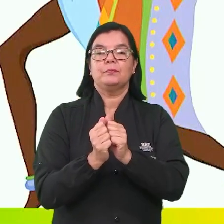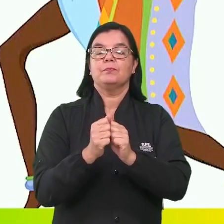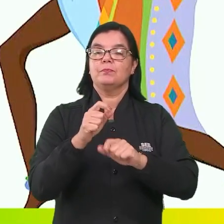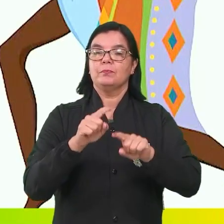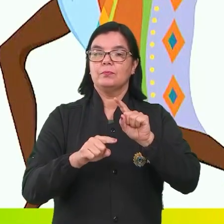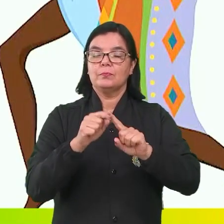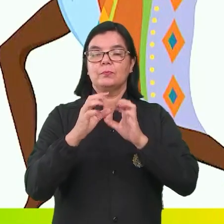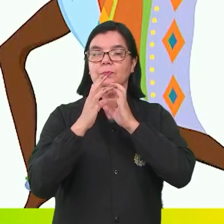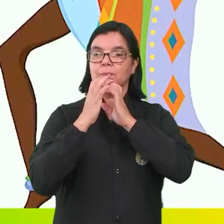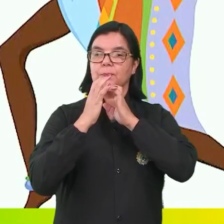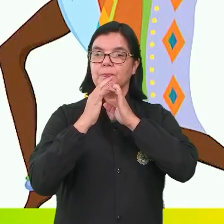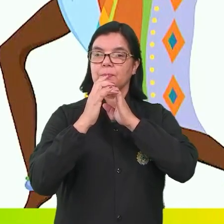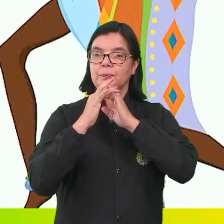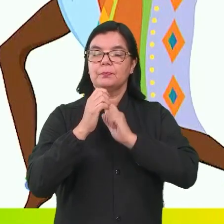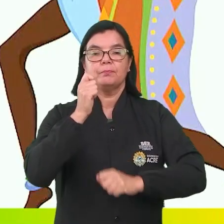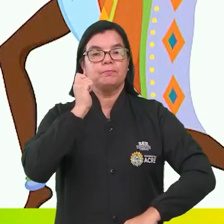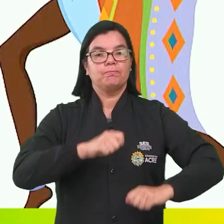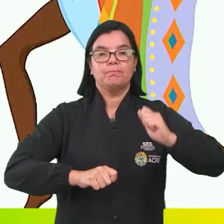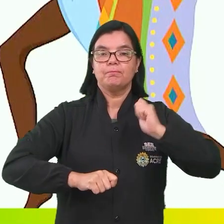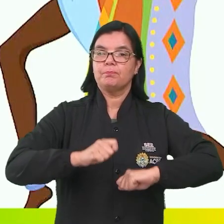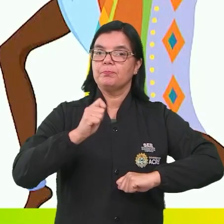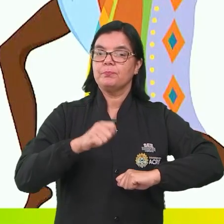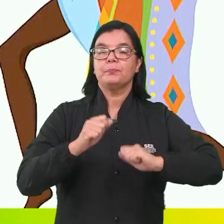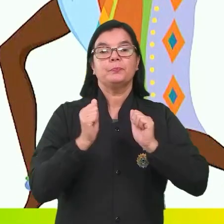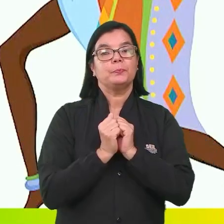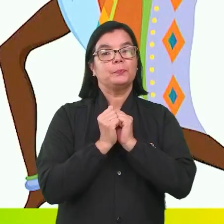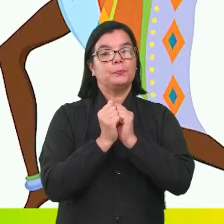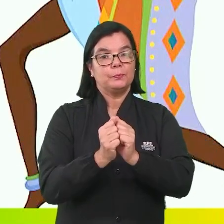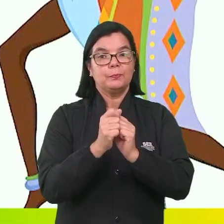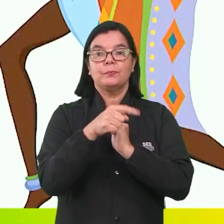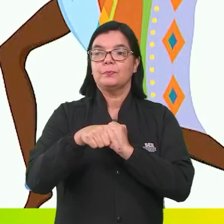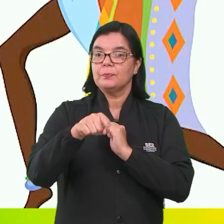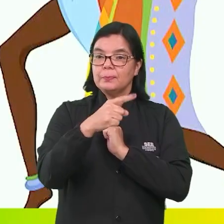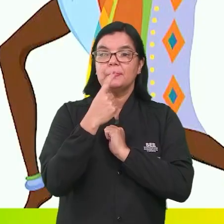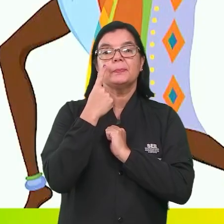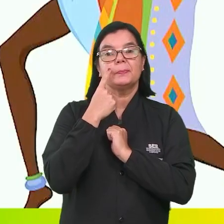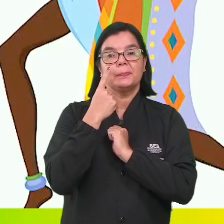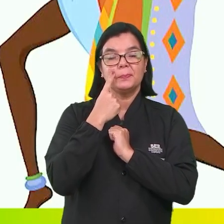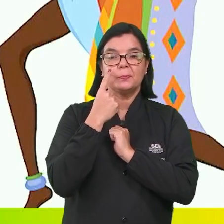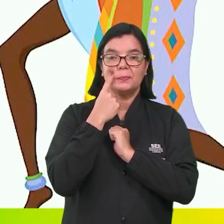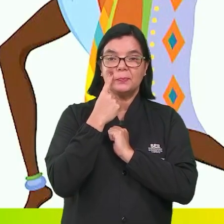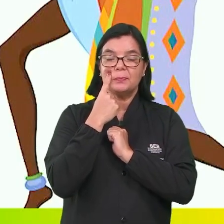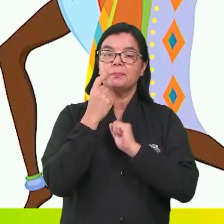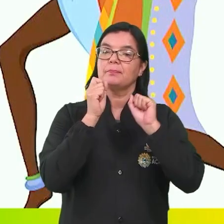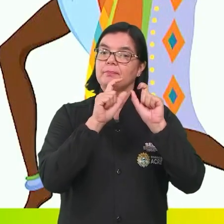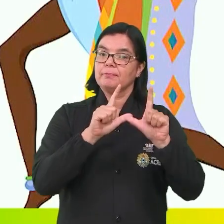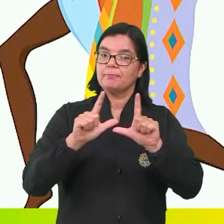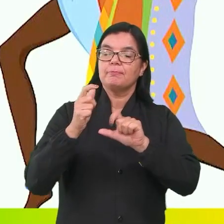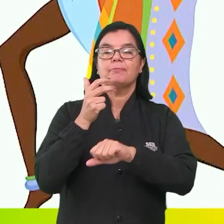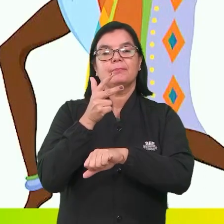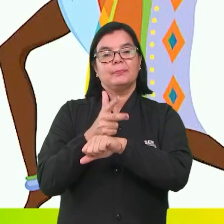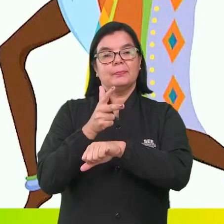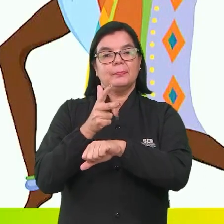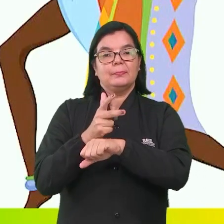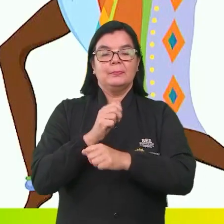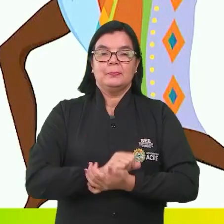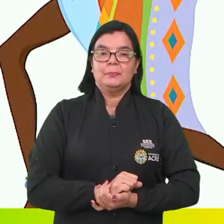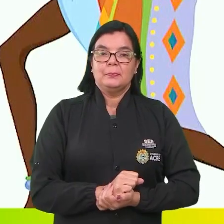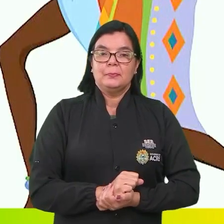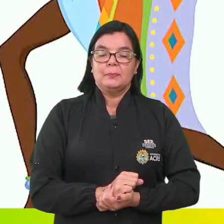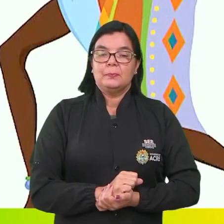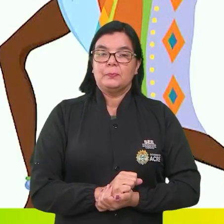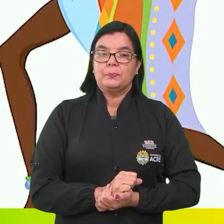como flautas, tambores. Tudo isso vocês vão estar observando quando estiver passando esse tipo de dança no vídeo.